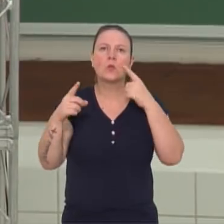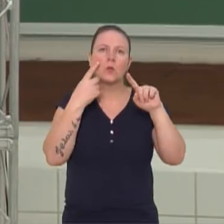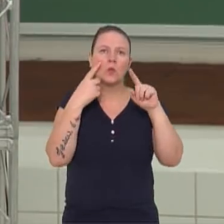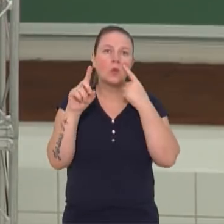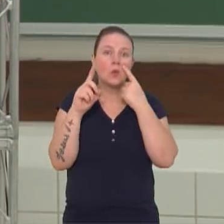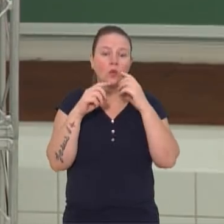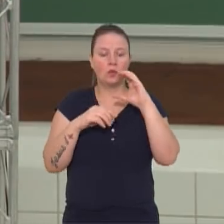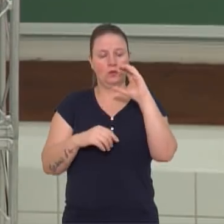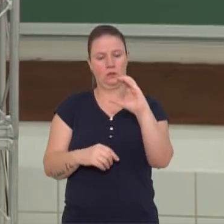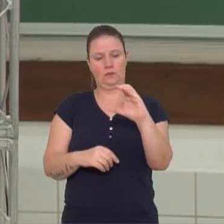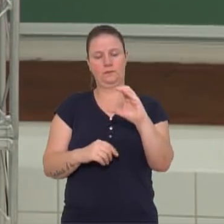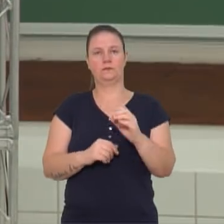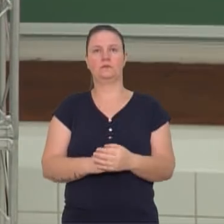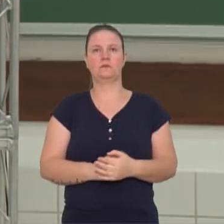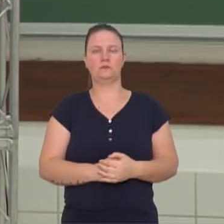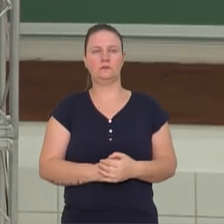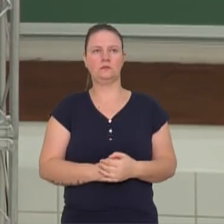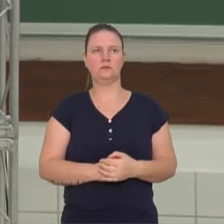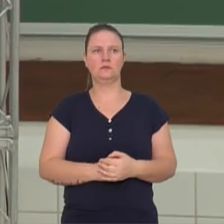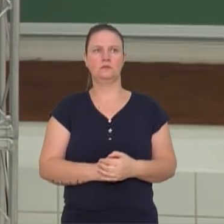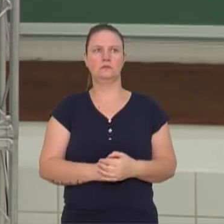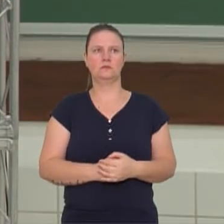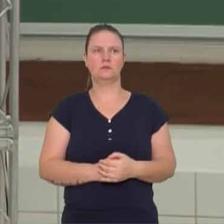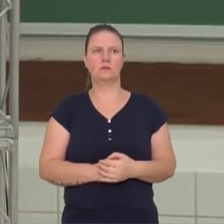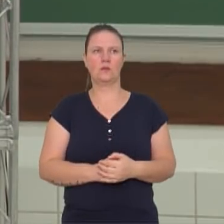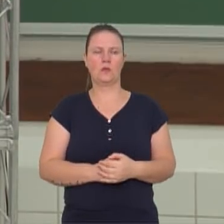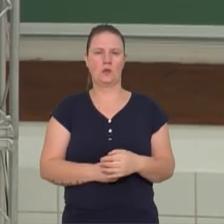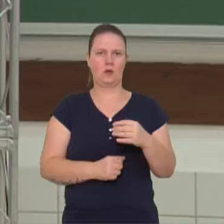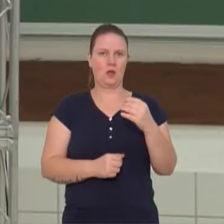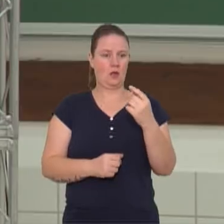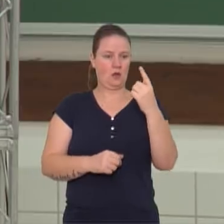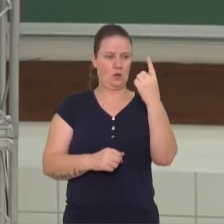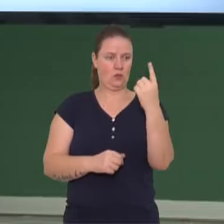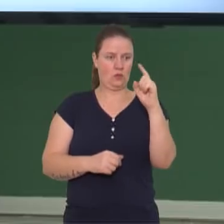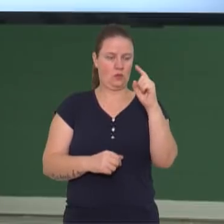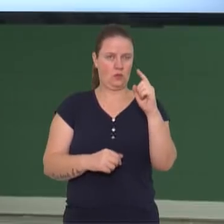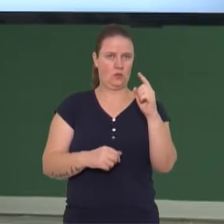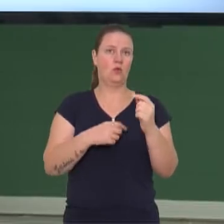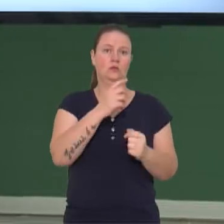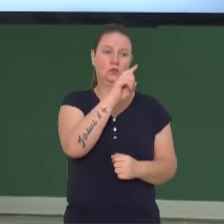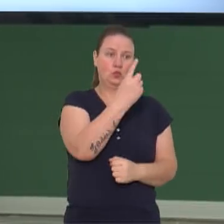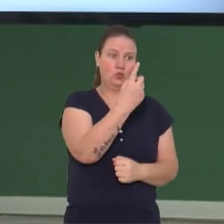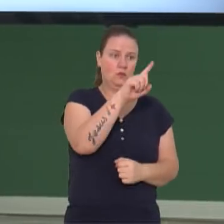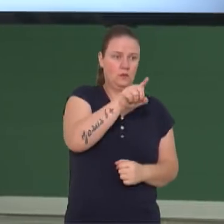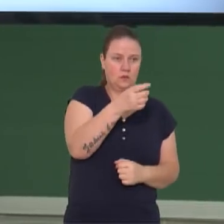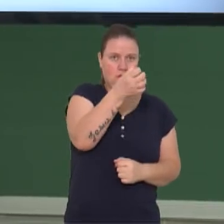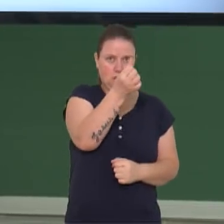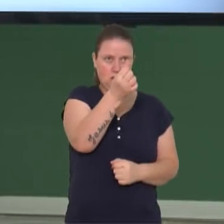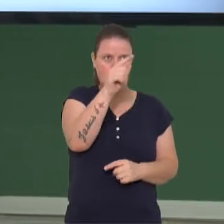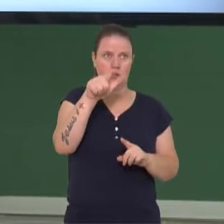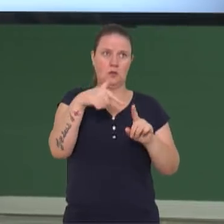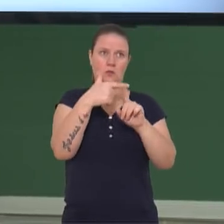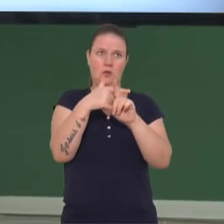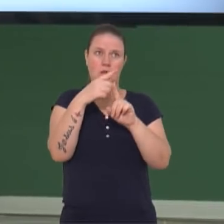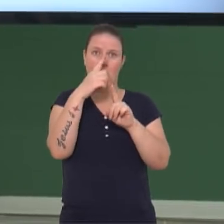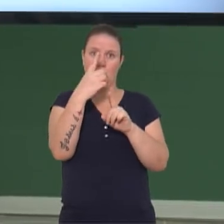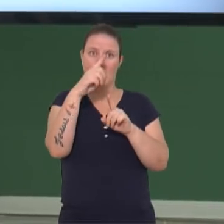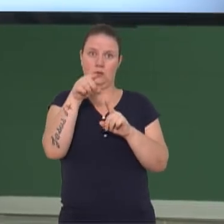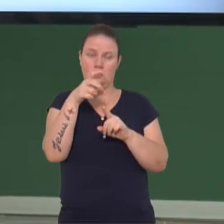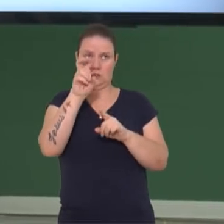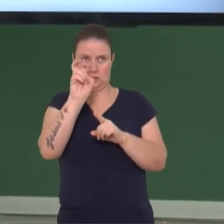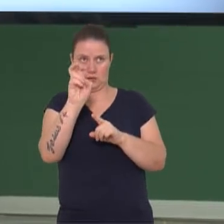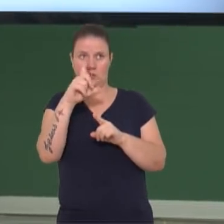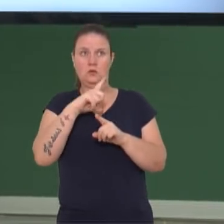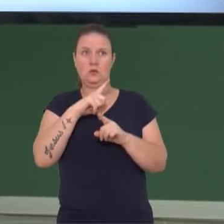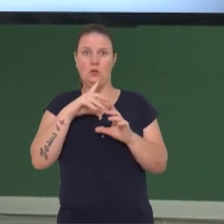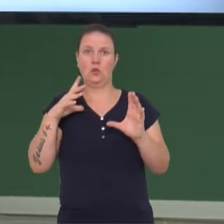C. Mesma coisa, tenho 2 parcelas conhecidas, tenho a soma conhecida, então